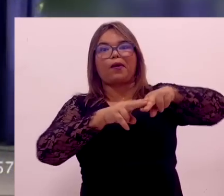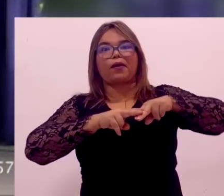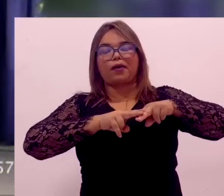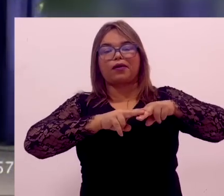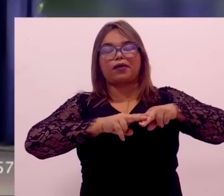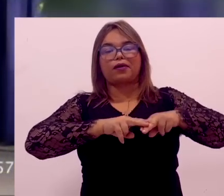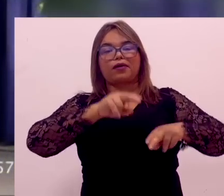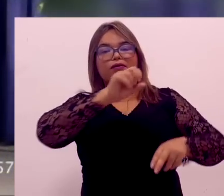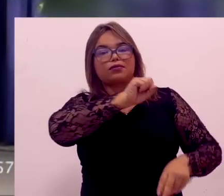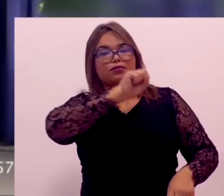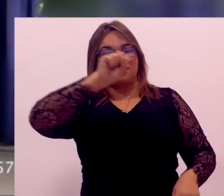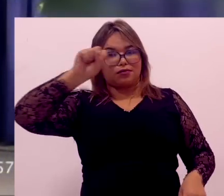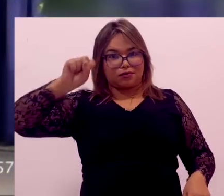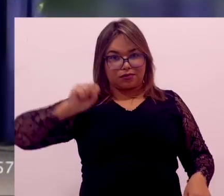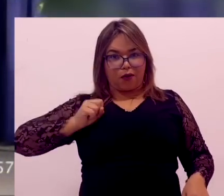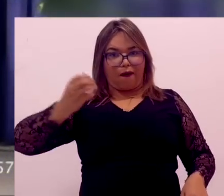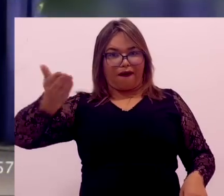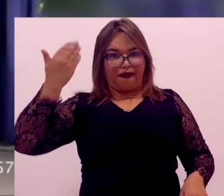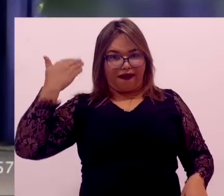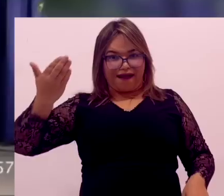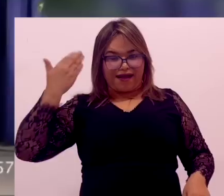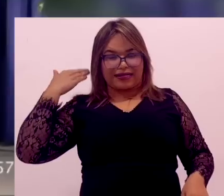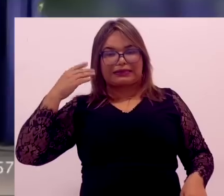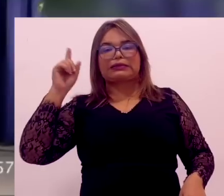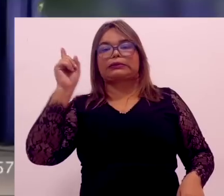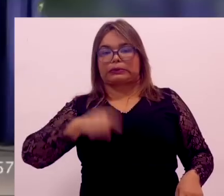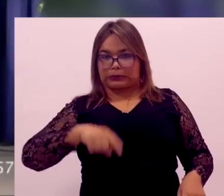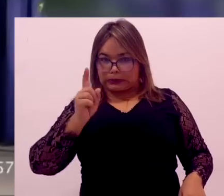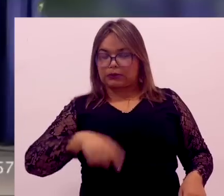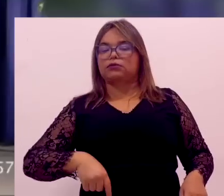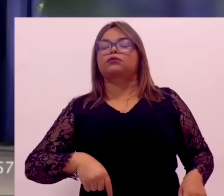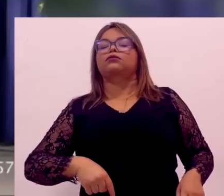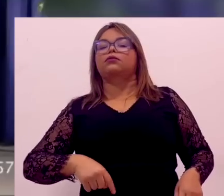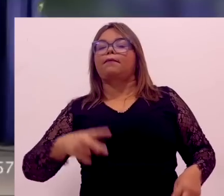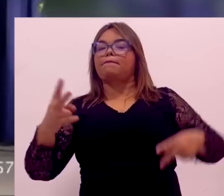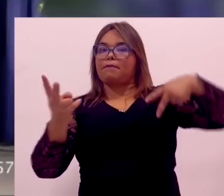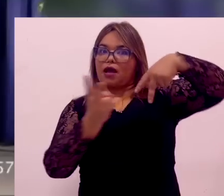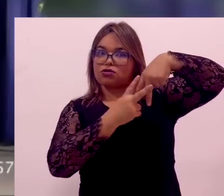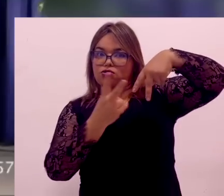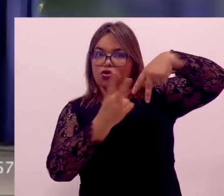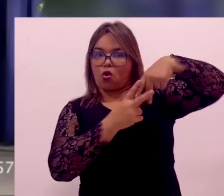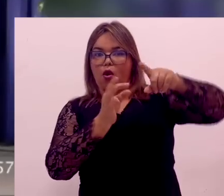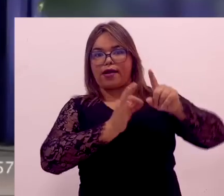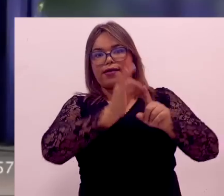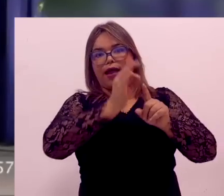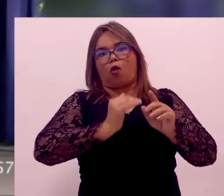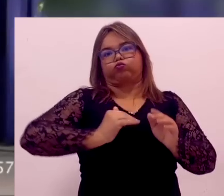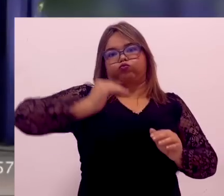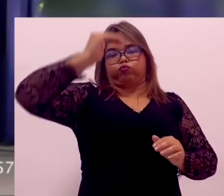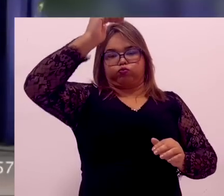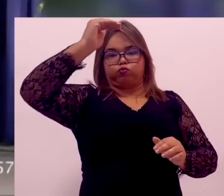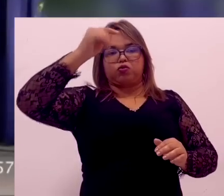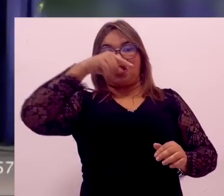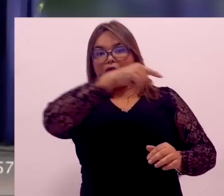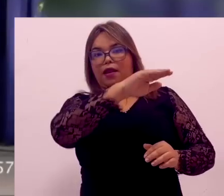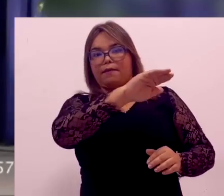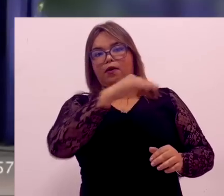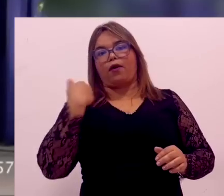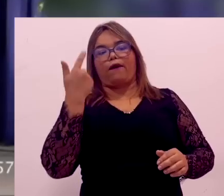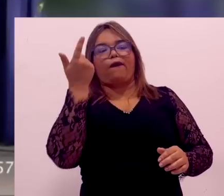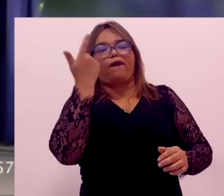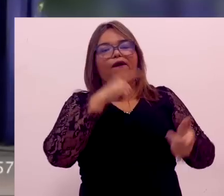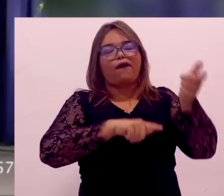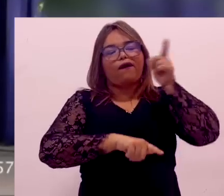porque o meu sogro estava no grau mais elevado da maçonaria. E quando ele morreu, eu herdei muitos dos